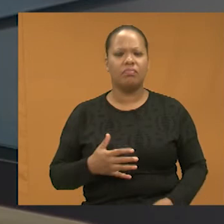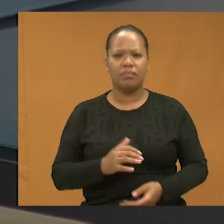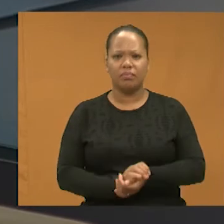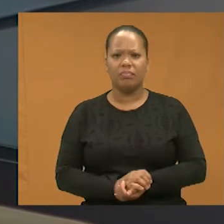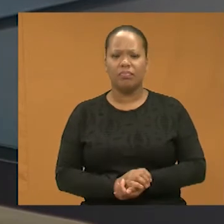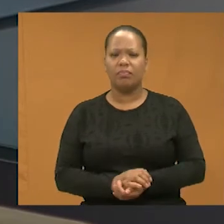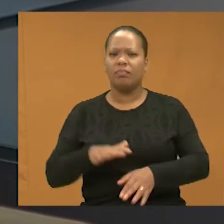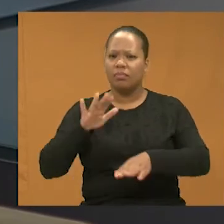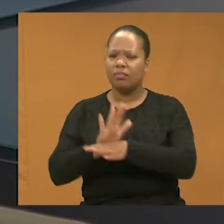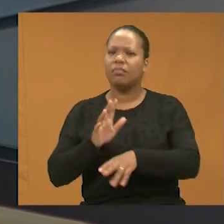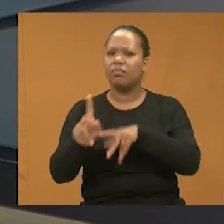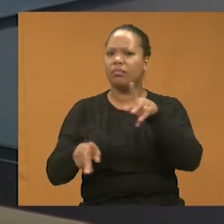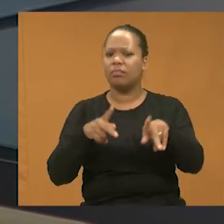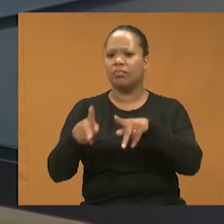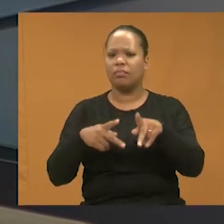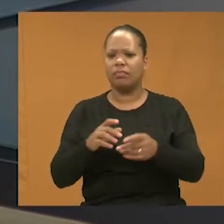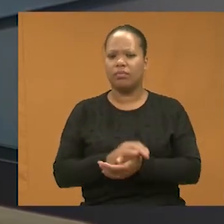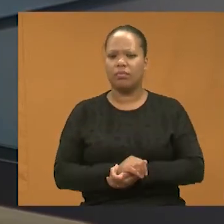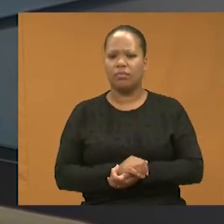atitude para atender a população.